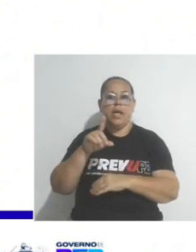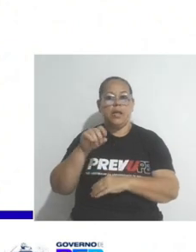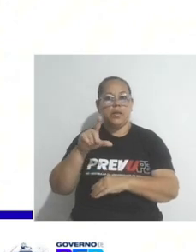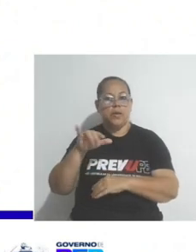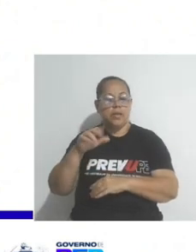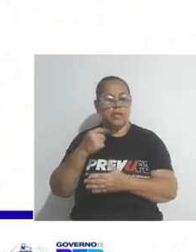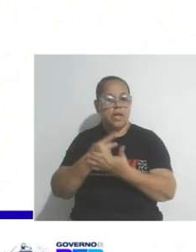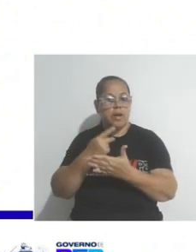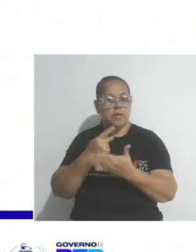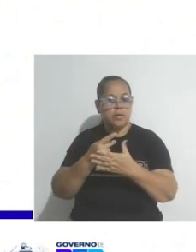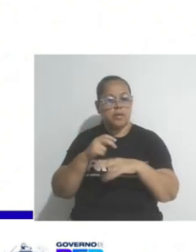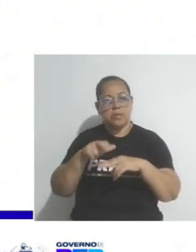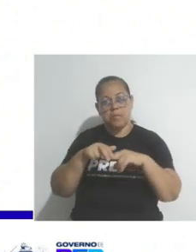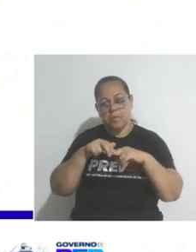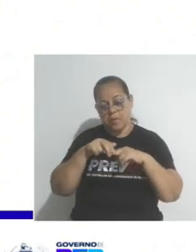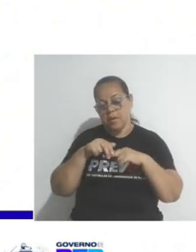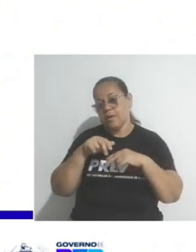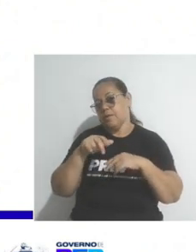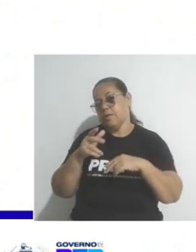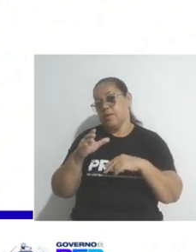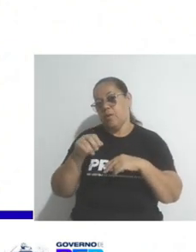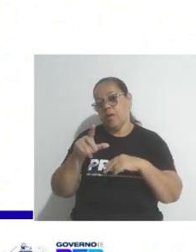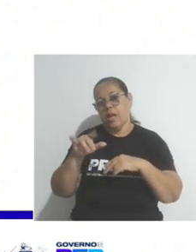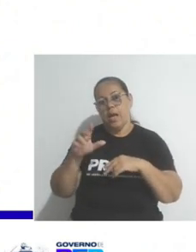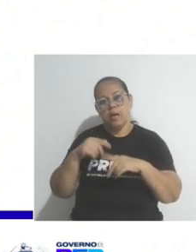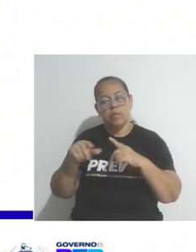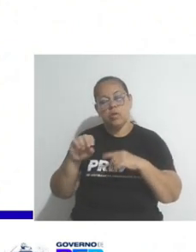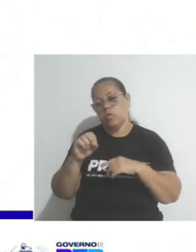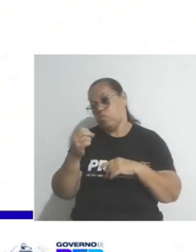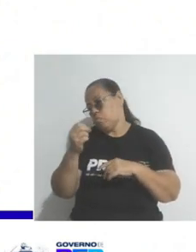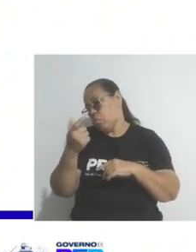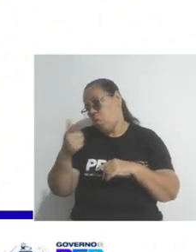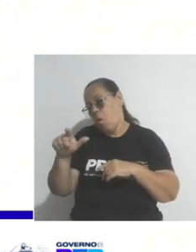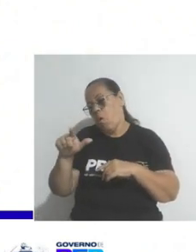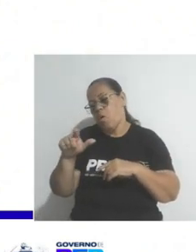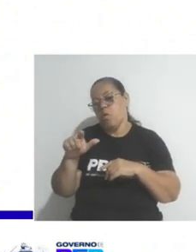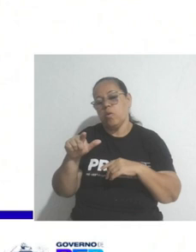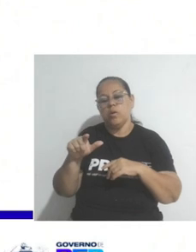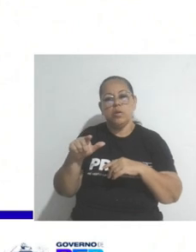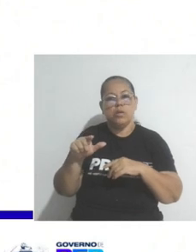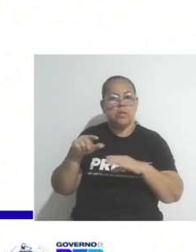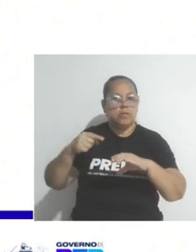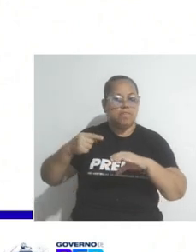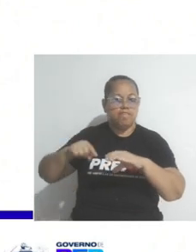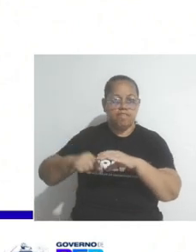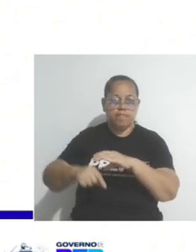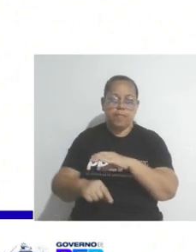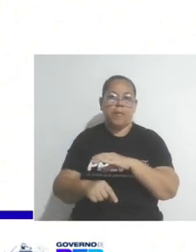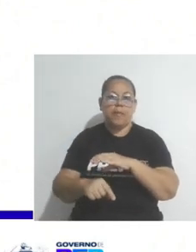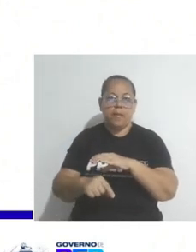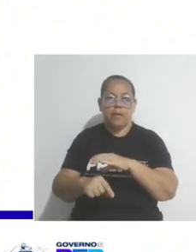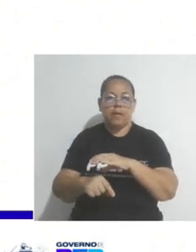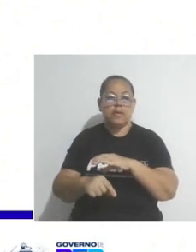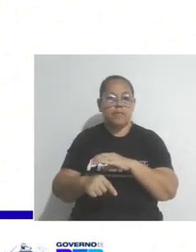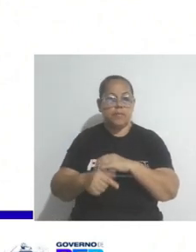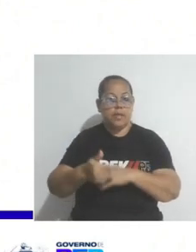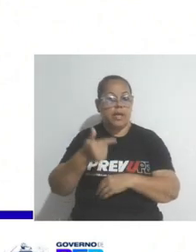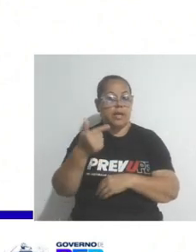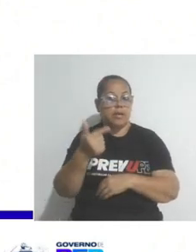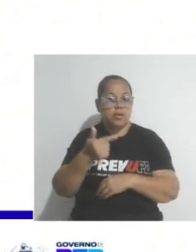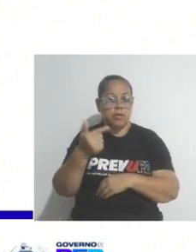colapso de teto de cavernas ou de outras cavidades em profundidade que é o segundo